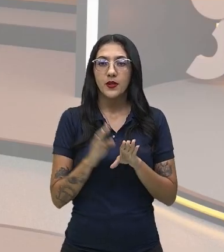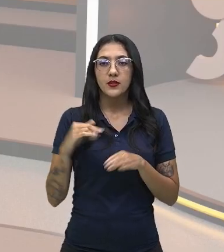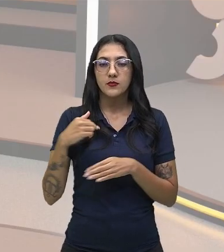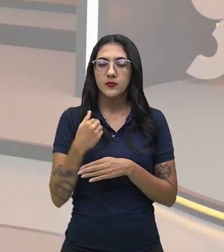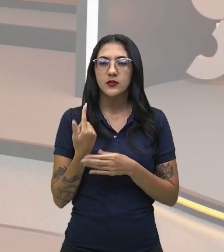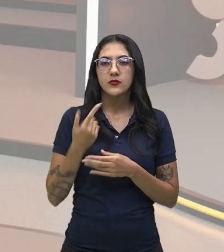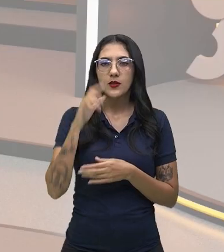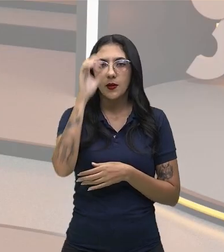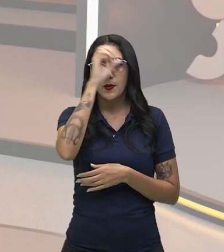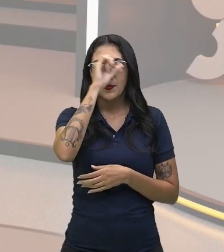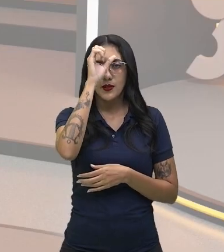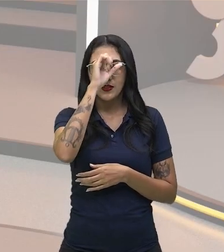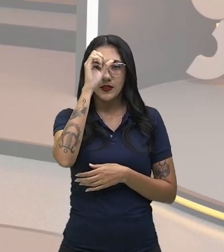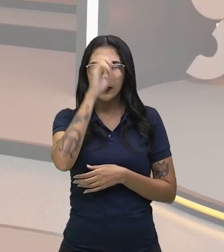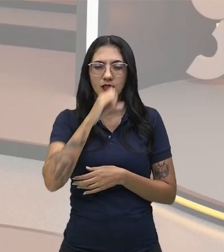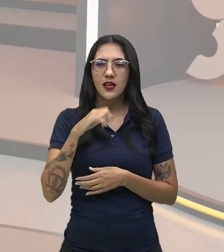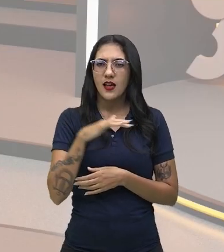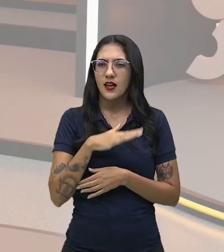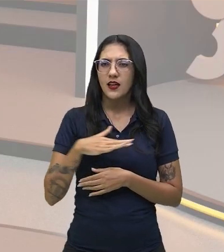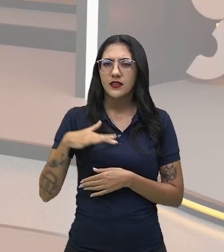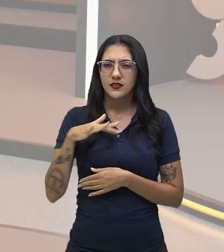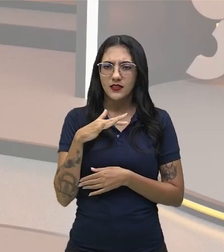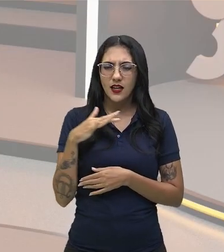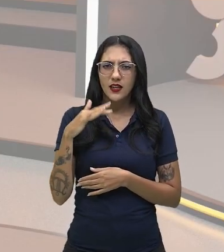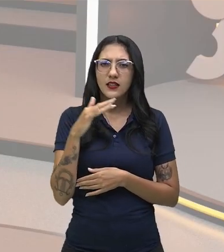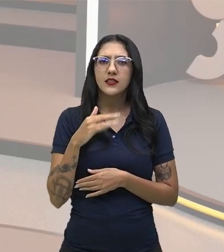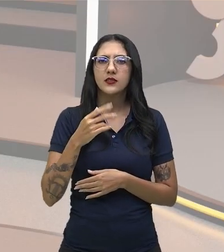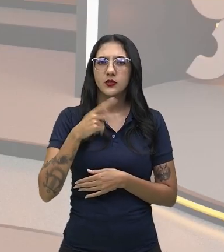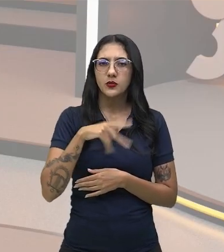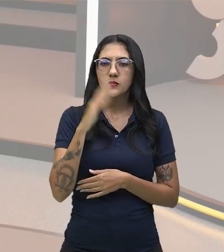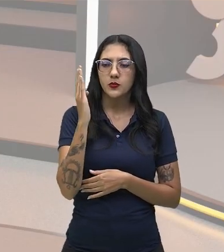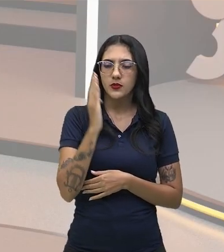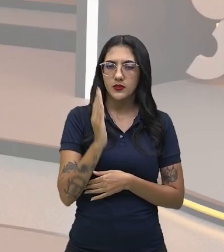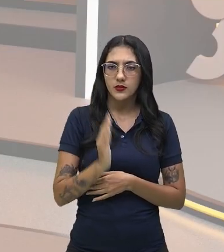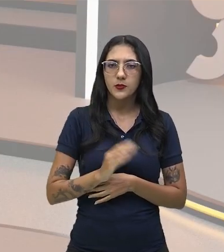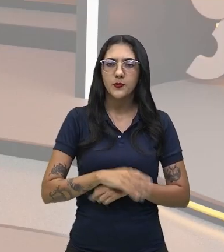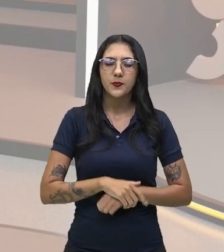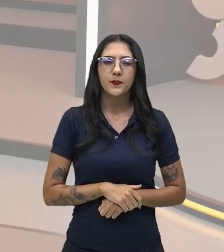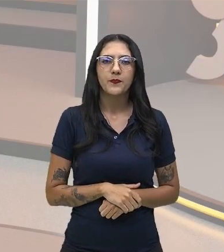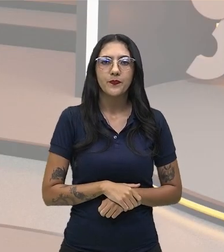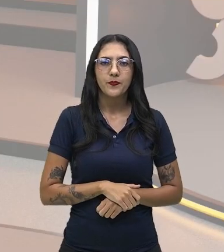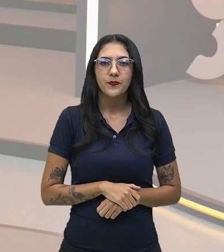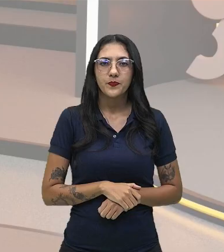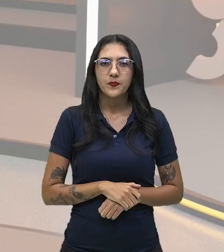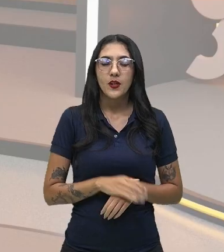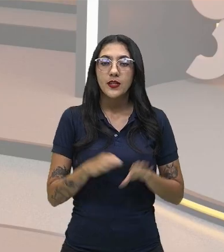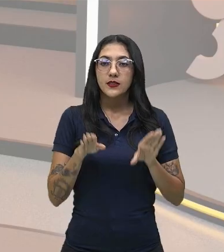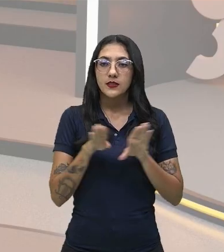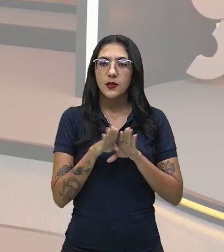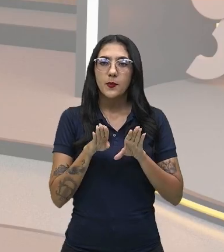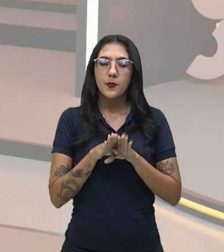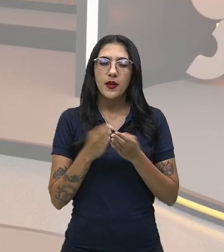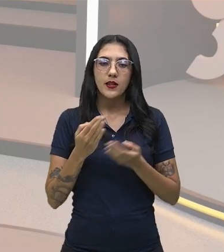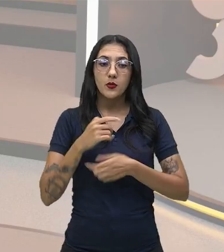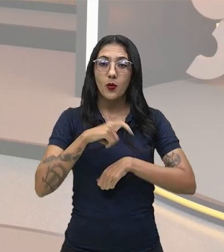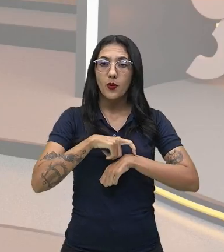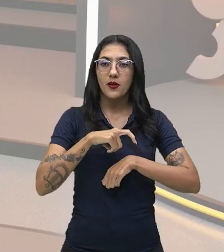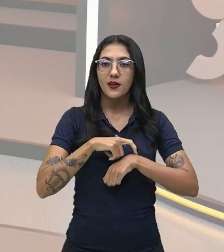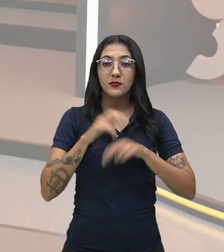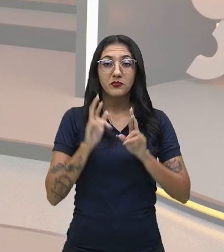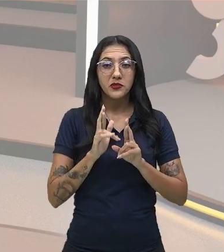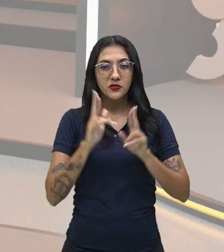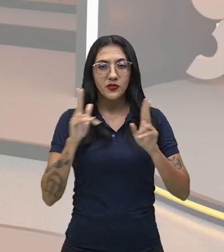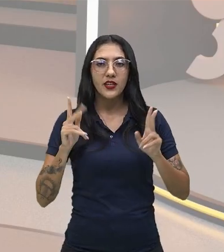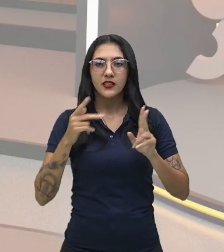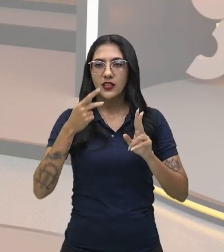os pontos extremos do nosso território brasileiro, e também sobre os fusos horários que compreendem